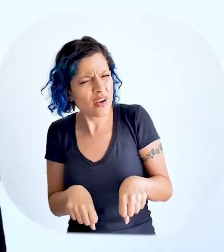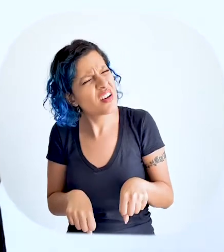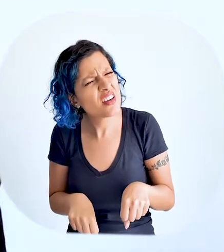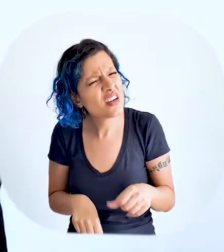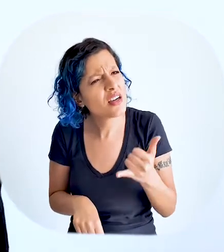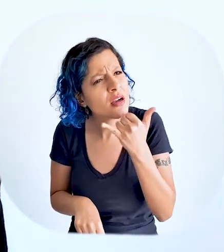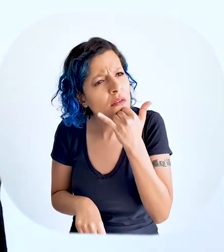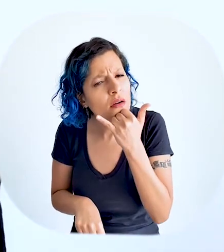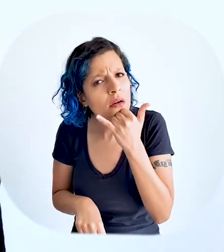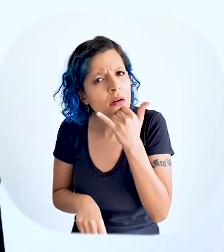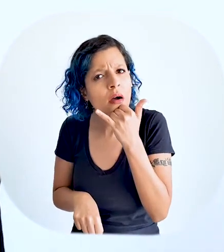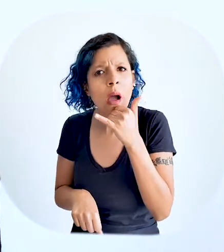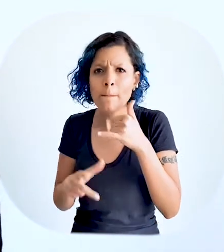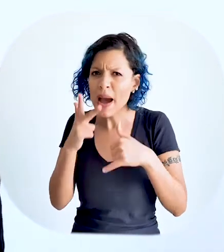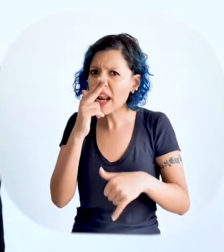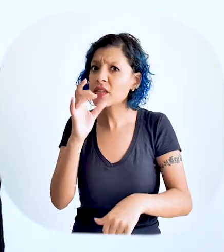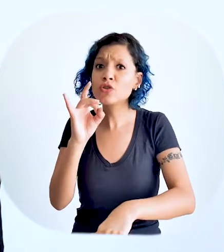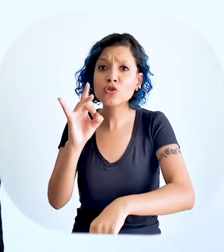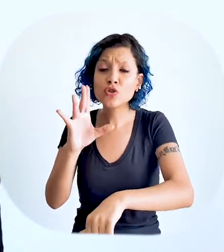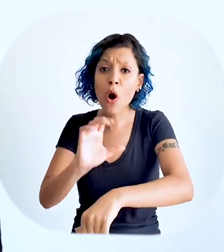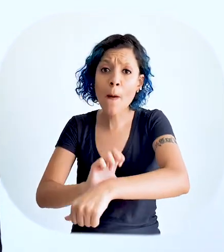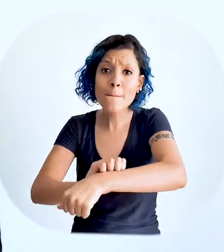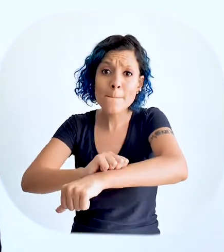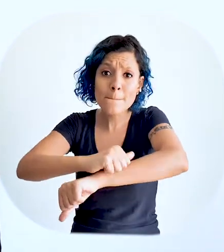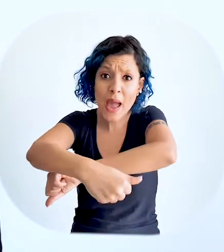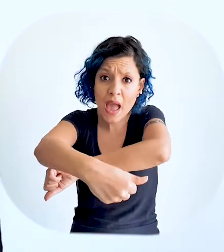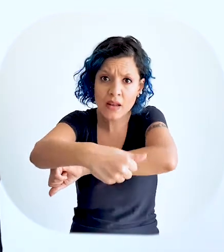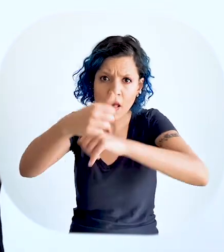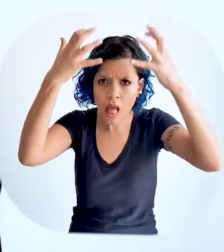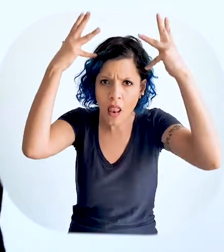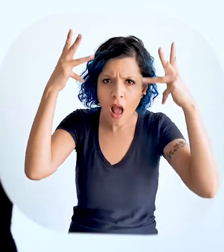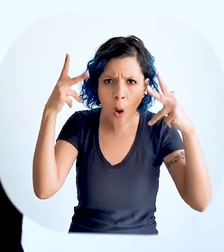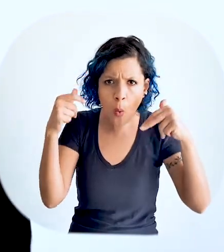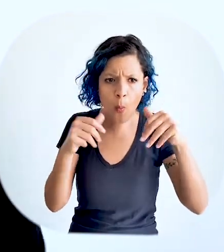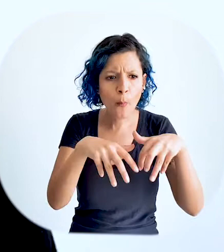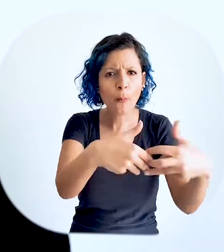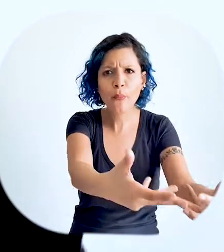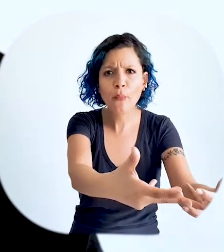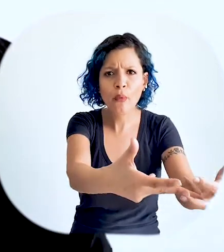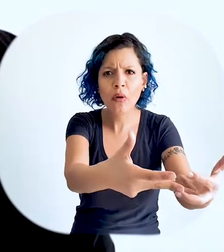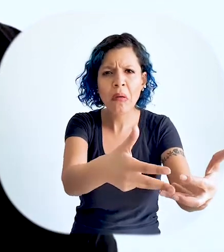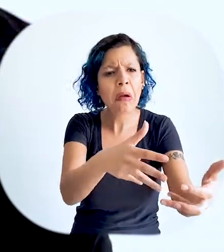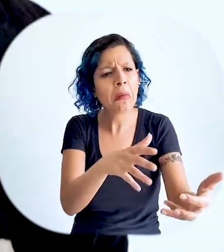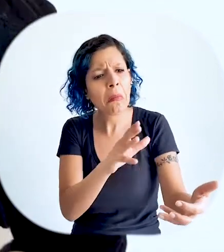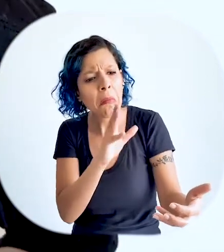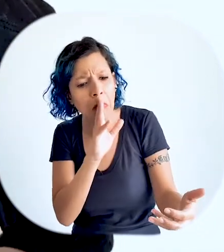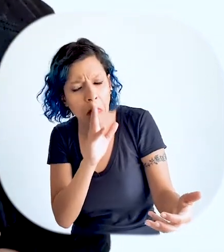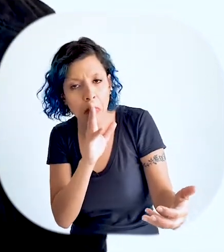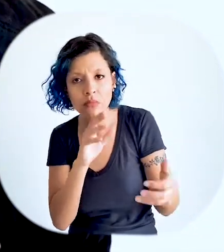pele não se mexia, não rugia e não respirava. Se aproximou.